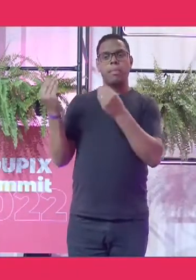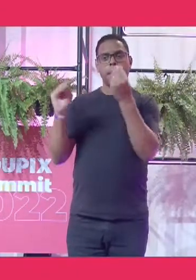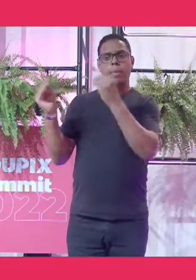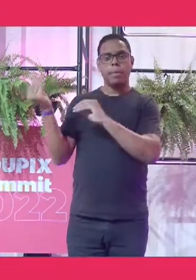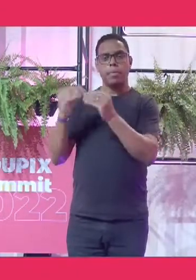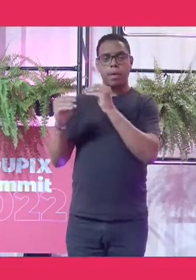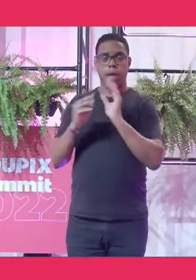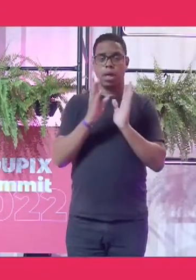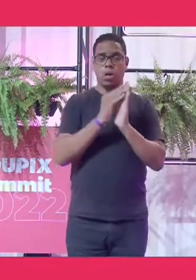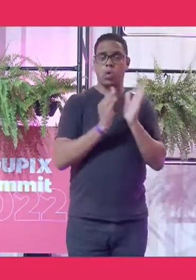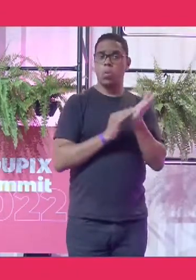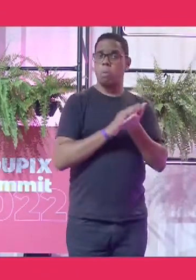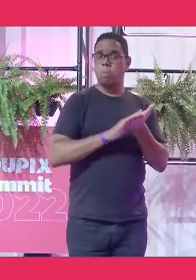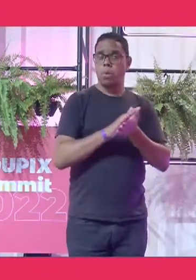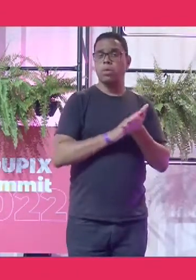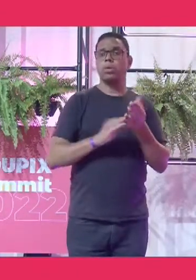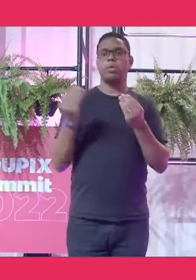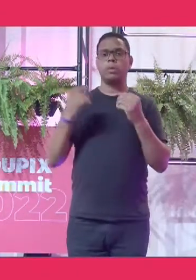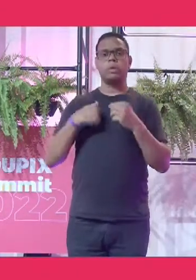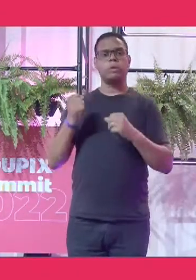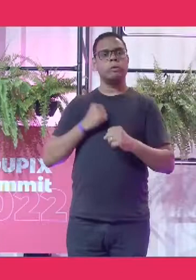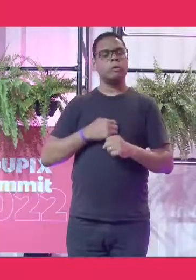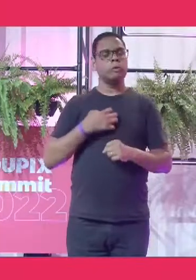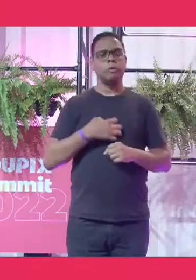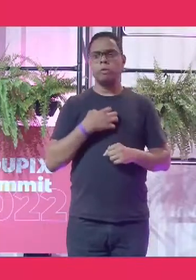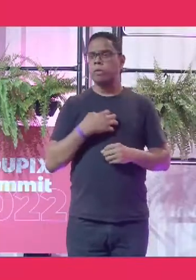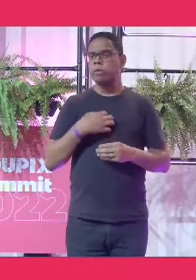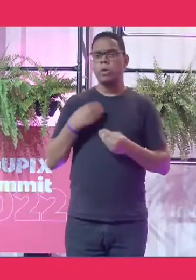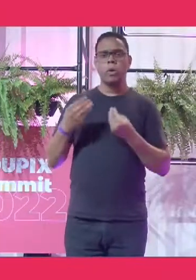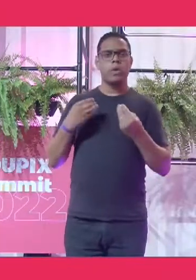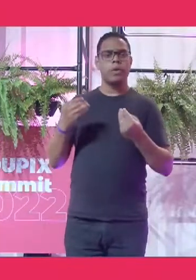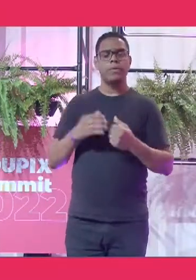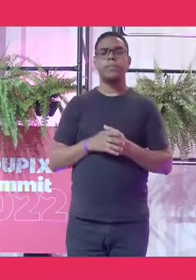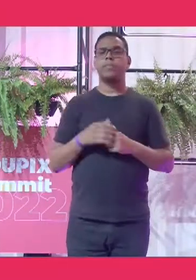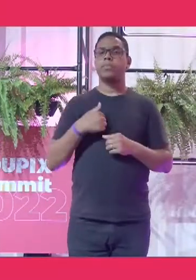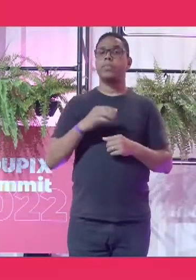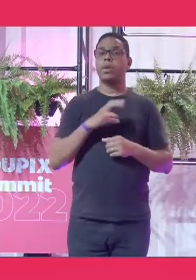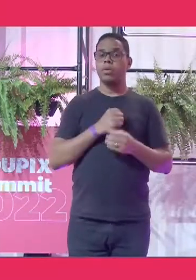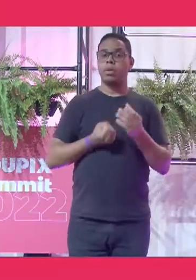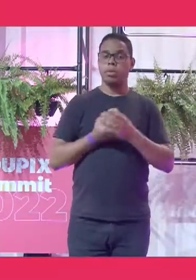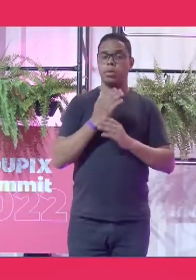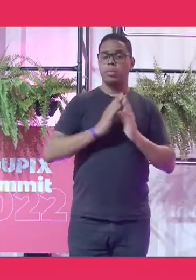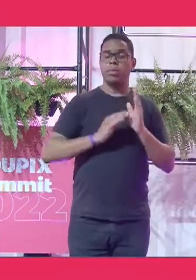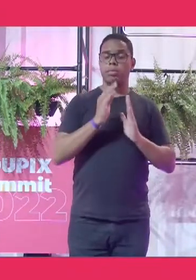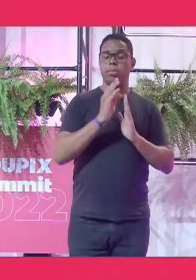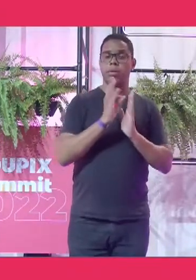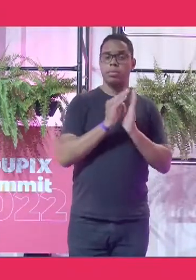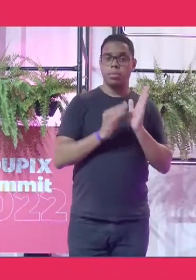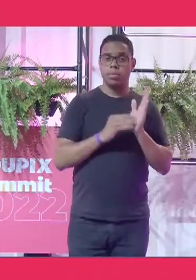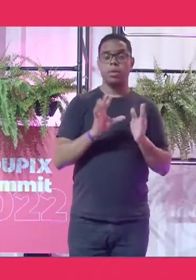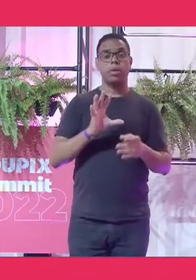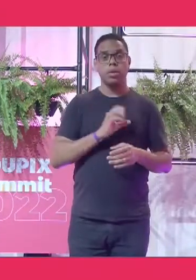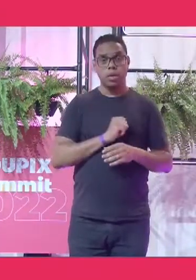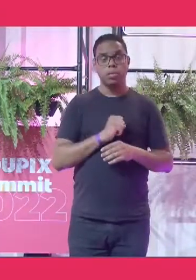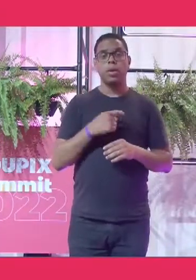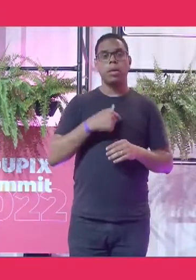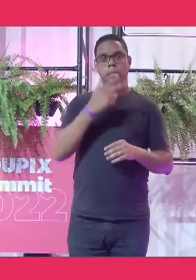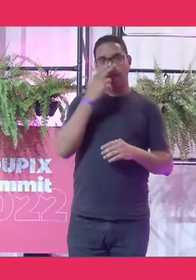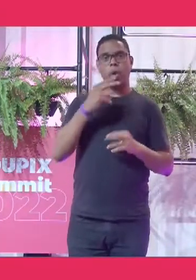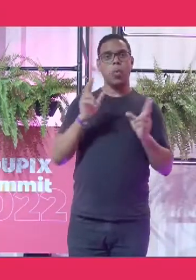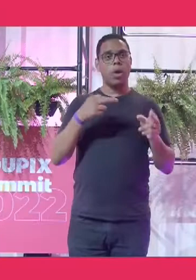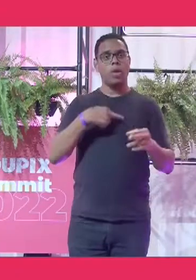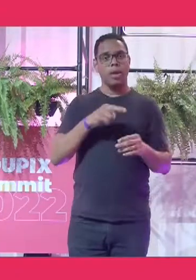sem conteúdo orgânico, e eu em pânico em casa. Não, não, não, não, não. Eu amo criar conteúdo, só que é minha vocação, é quase uma religião,